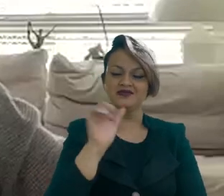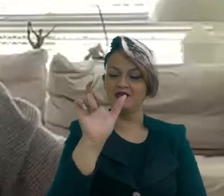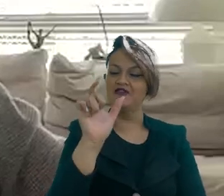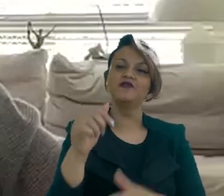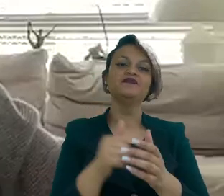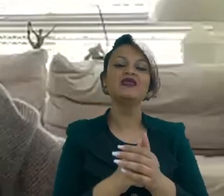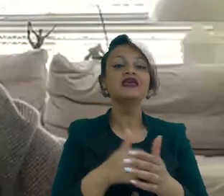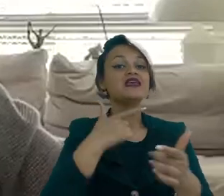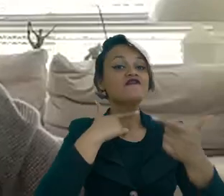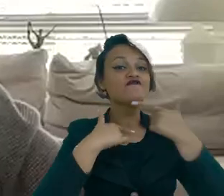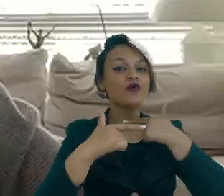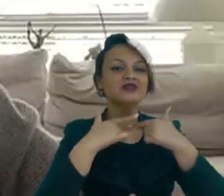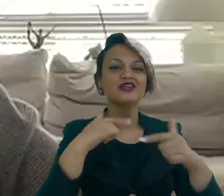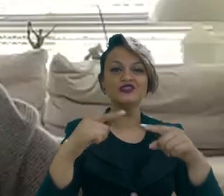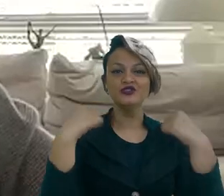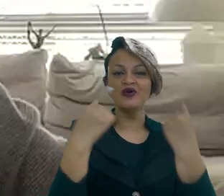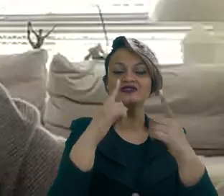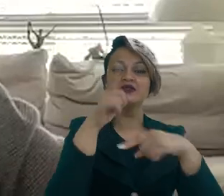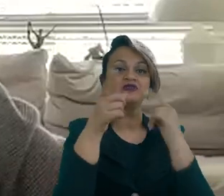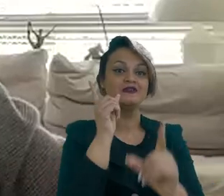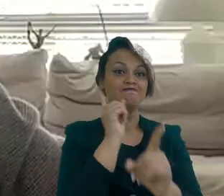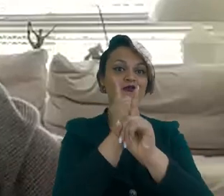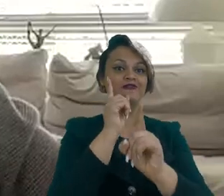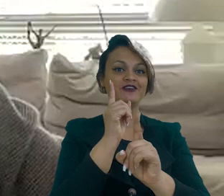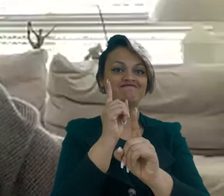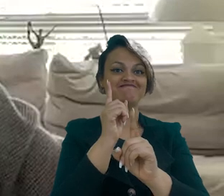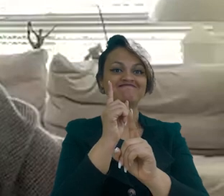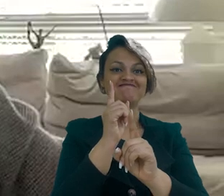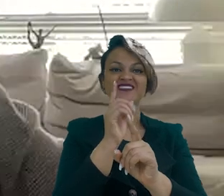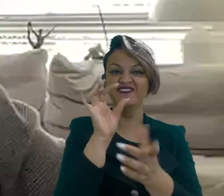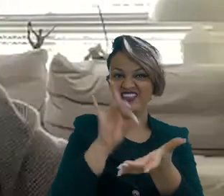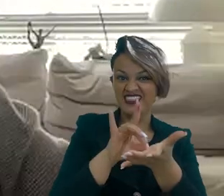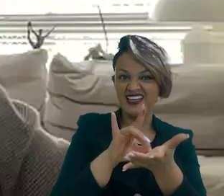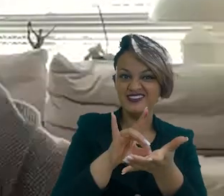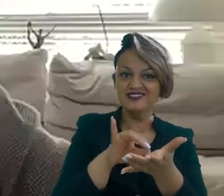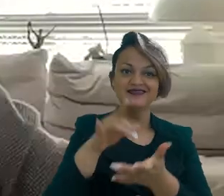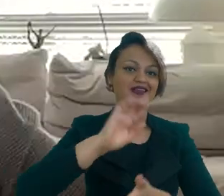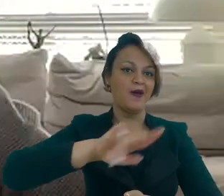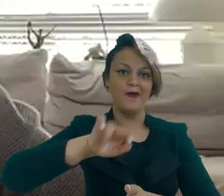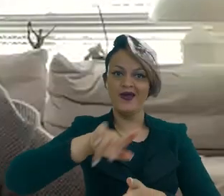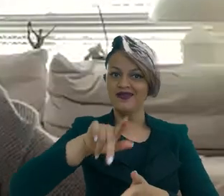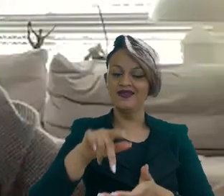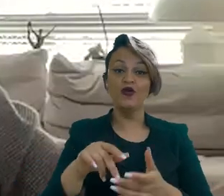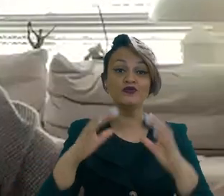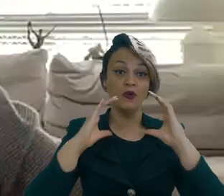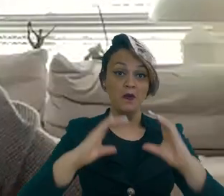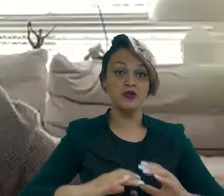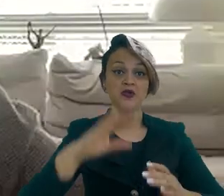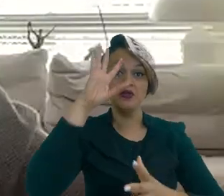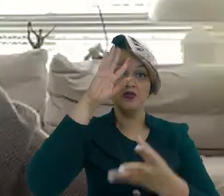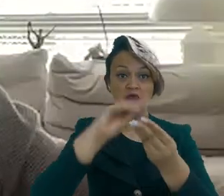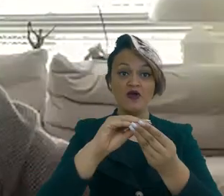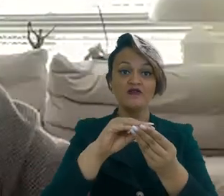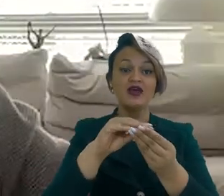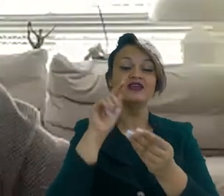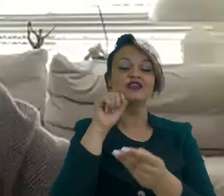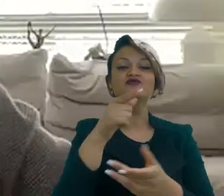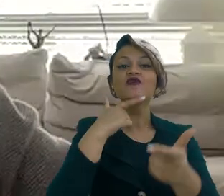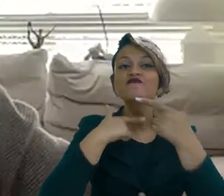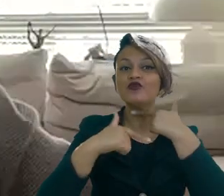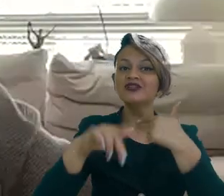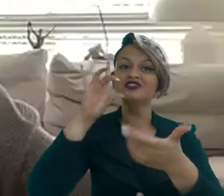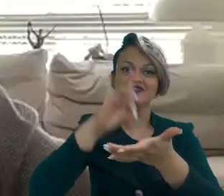a nossa vontade ela pode ser desmentida por nós mesmos pela nossa conduta